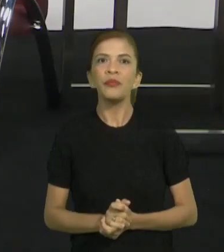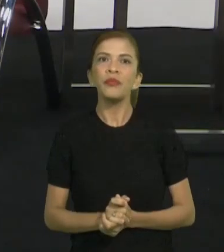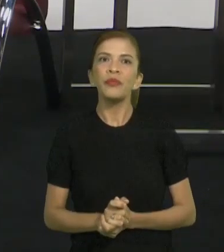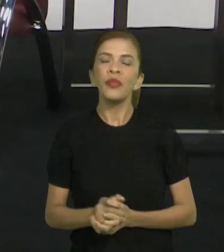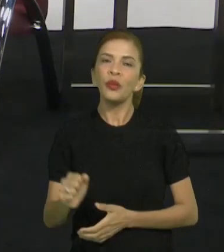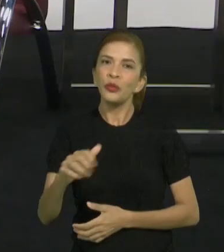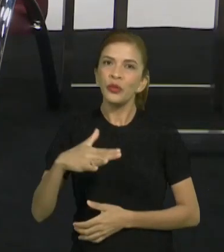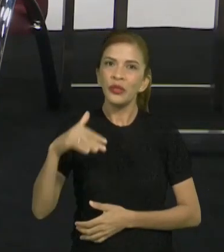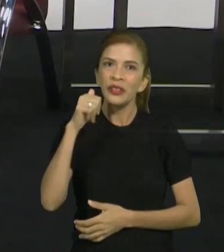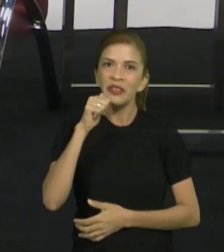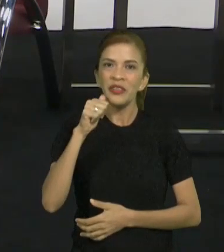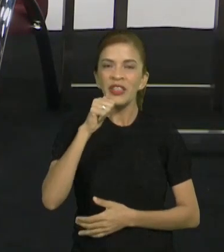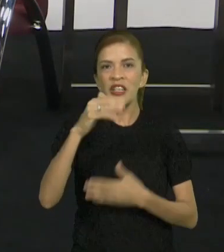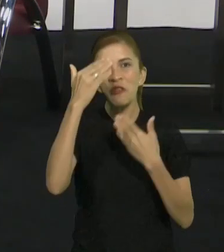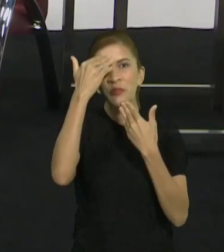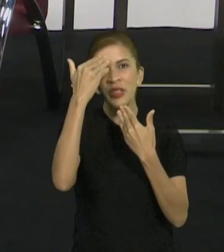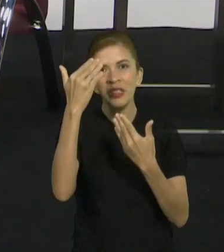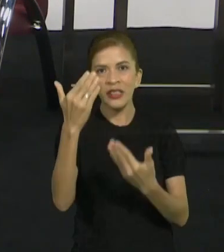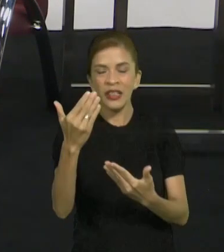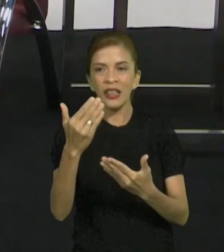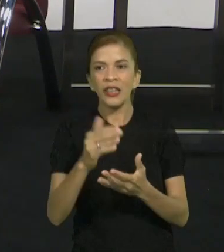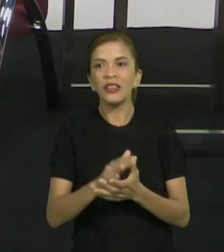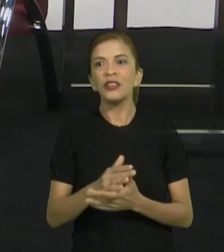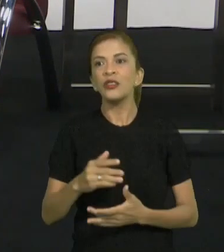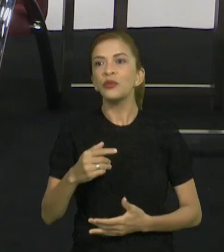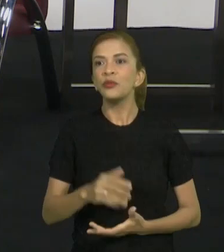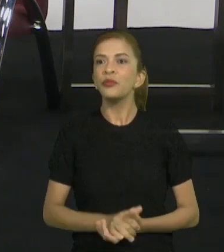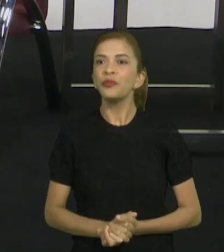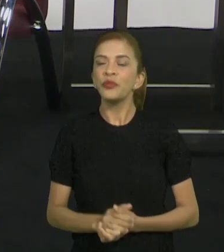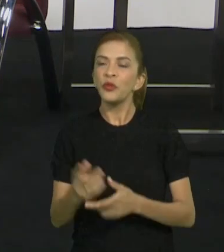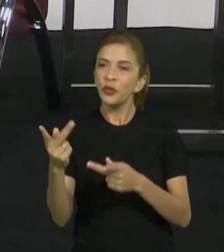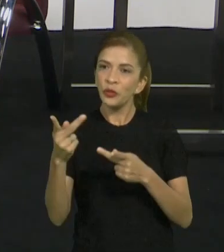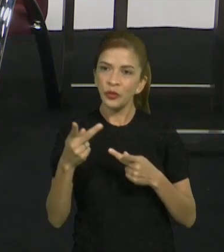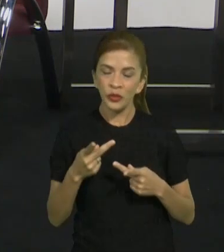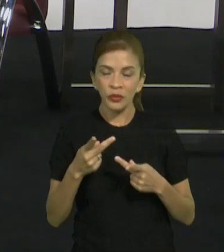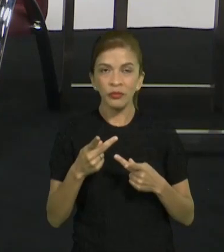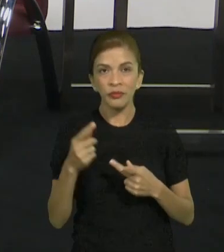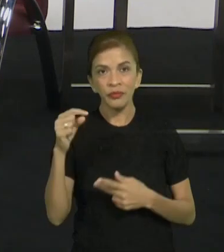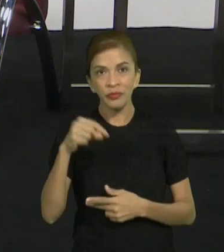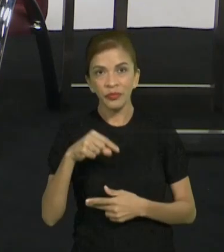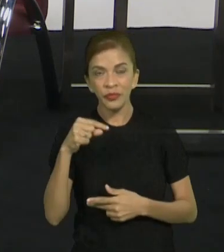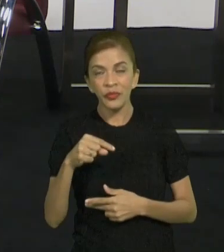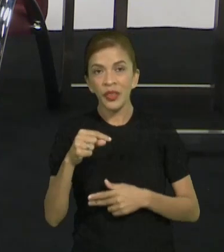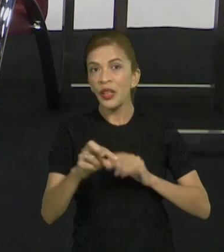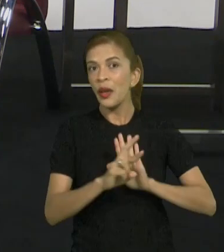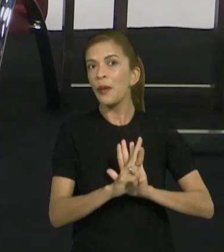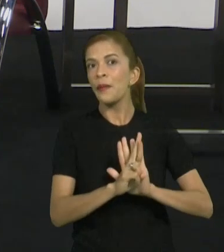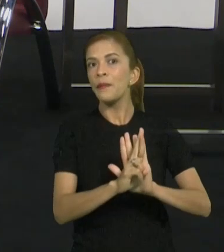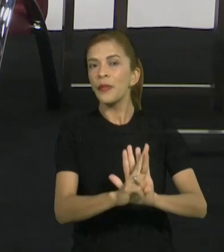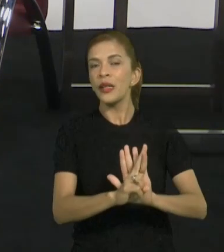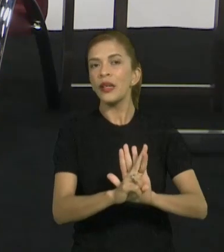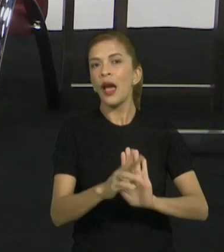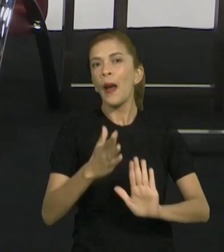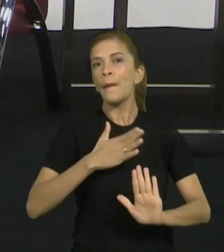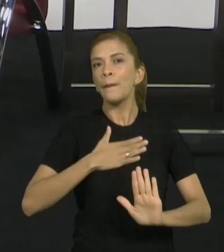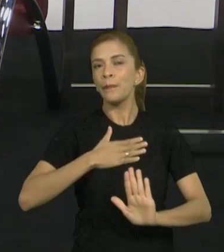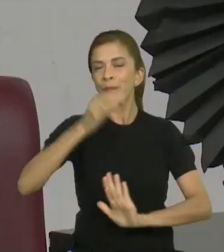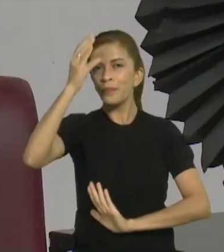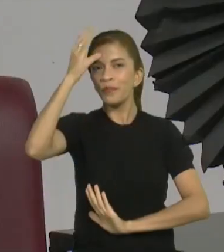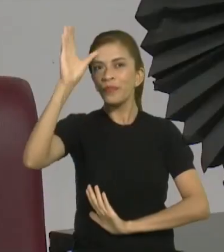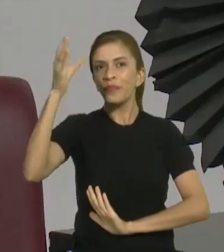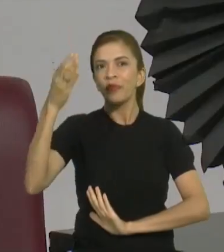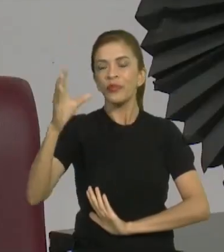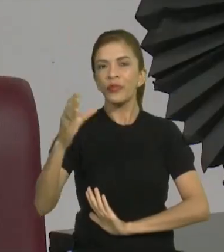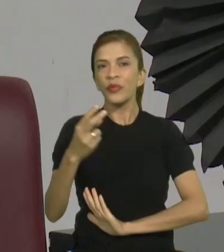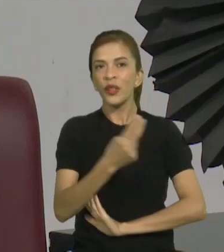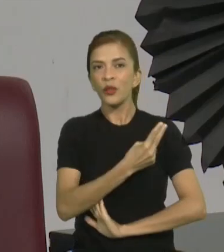Mulher. Obrigada, queria agradecer pelo convite, né, de vir aqui representar a minha cultura. Eu sou